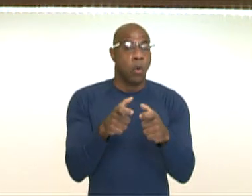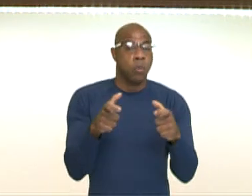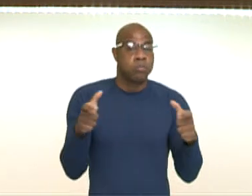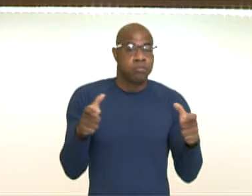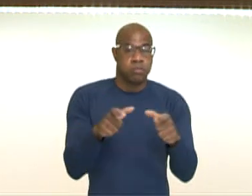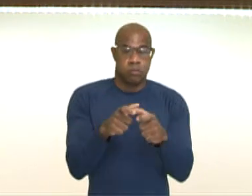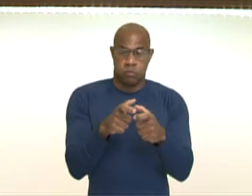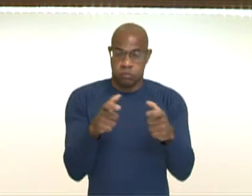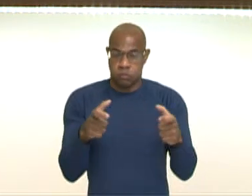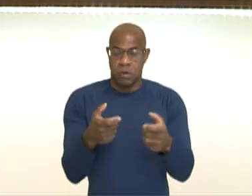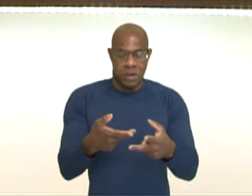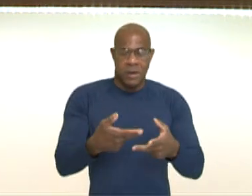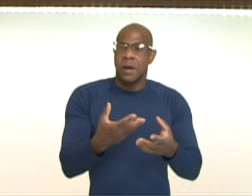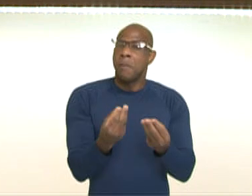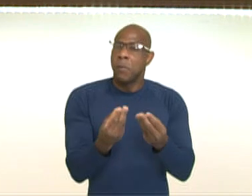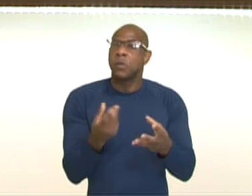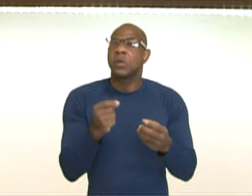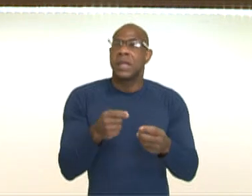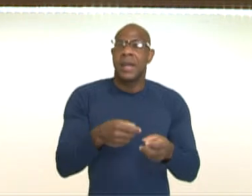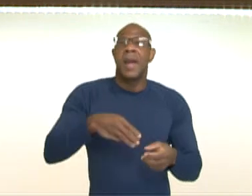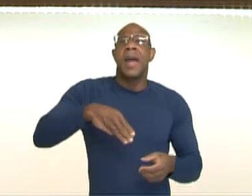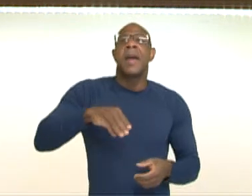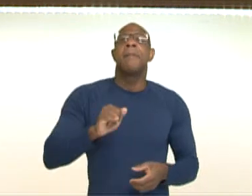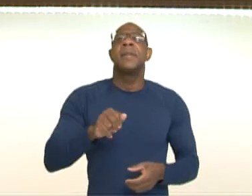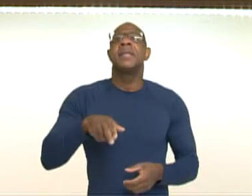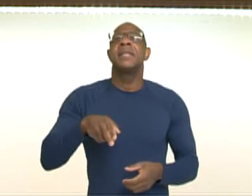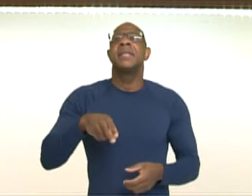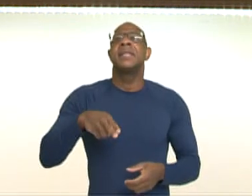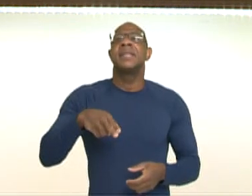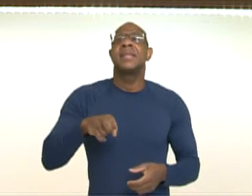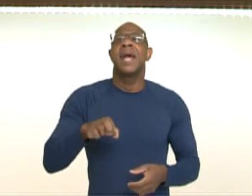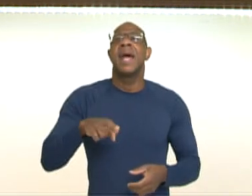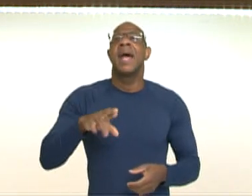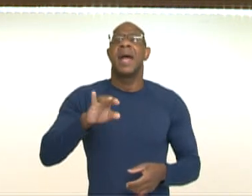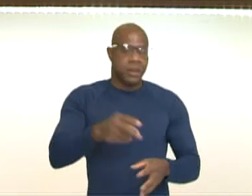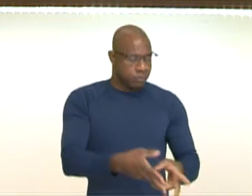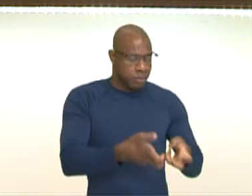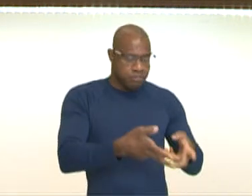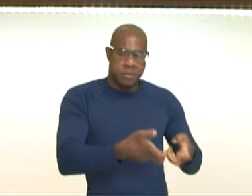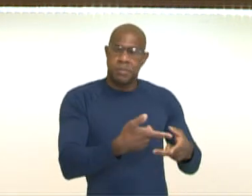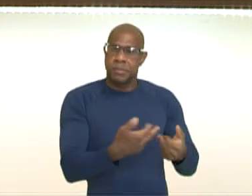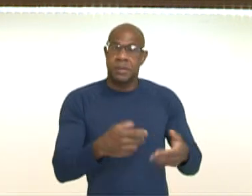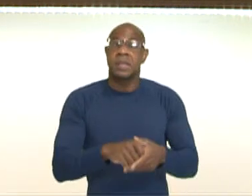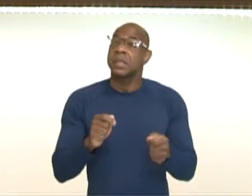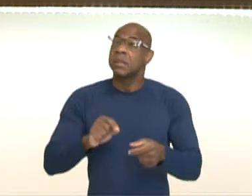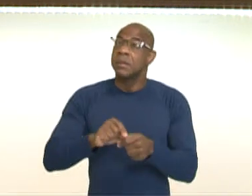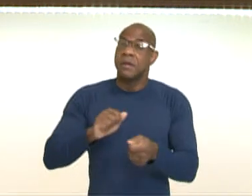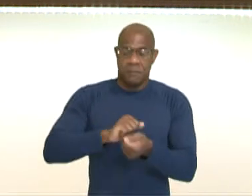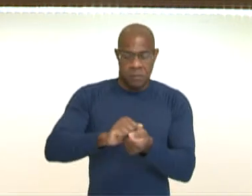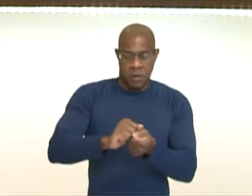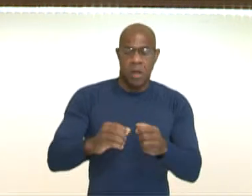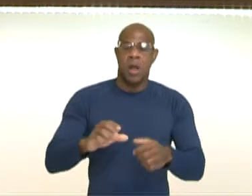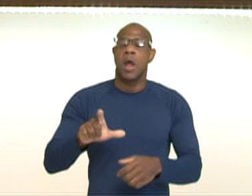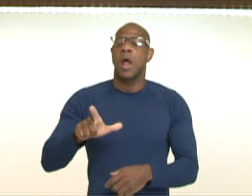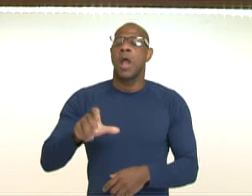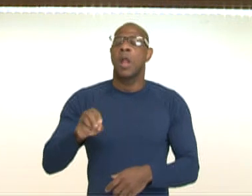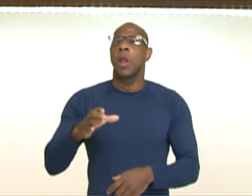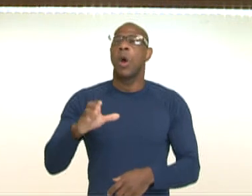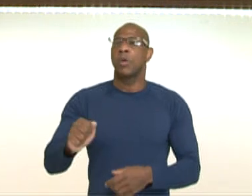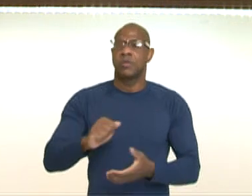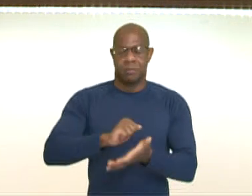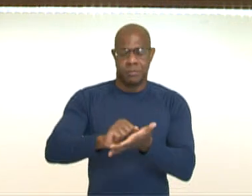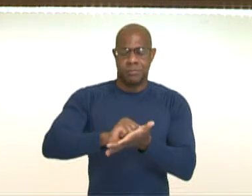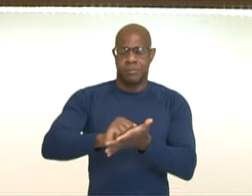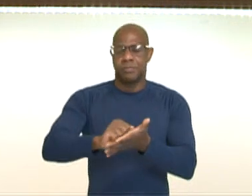um determinado minério, que, por exemplo, reside na fabricação de louças. E quando